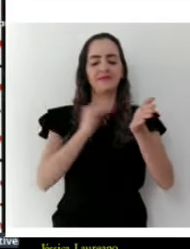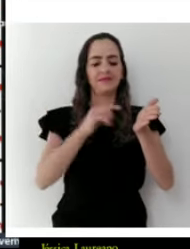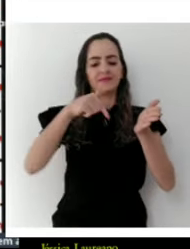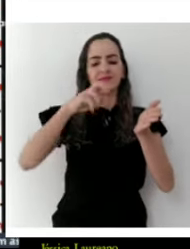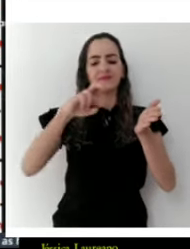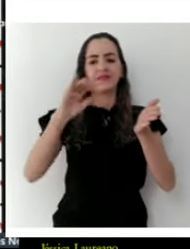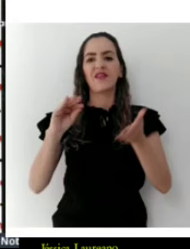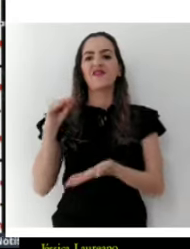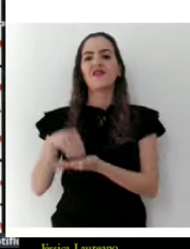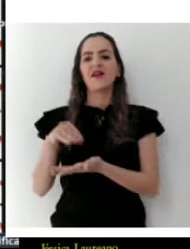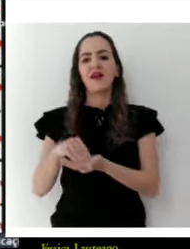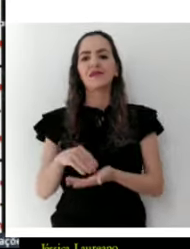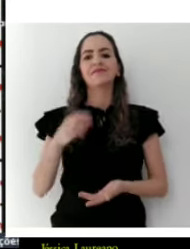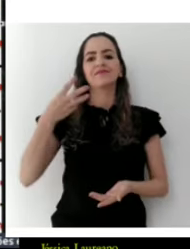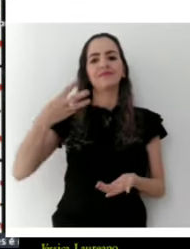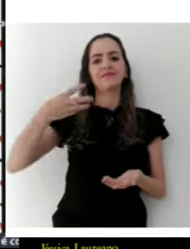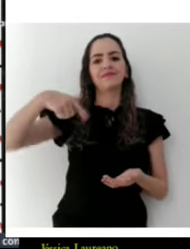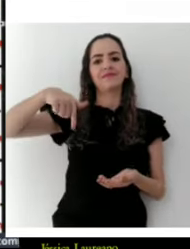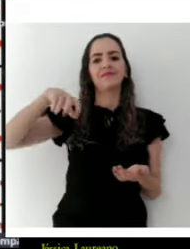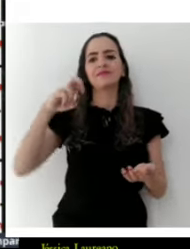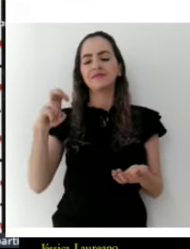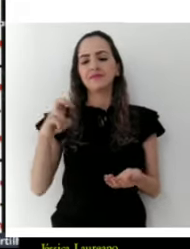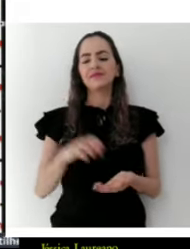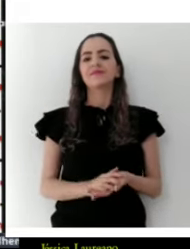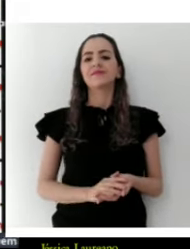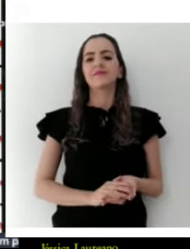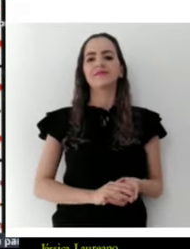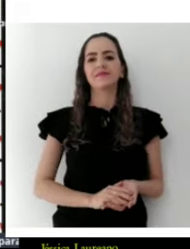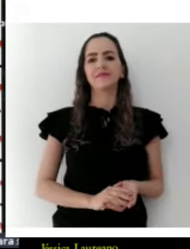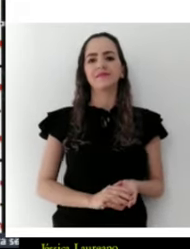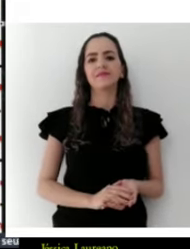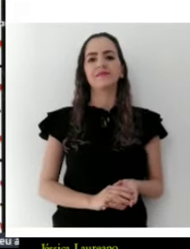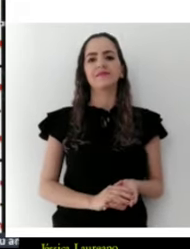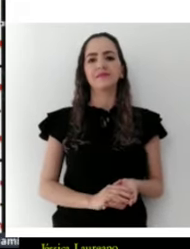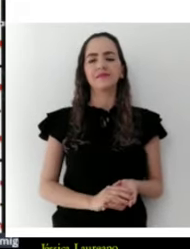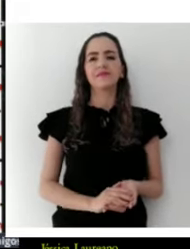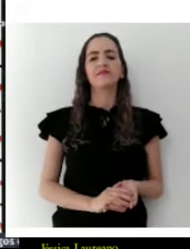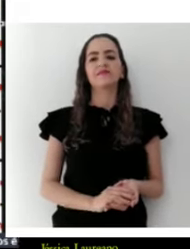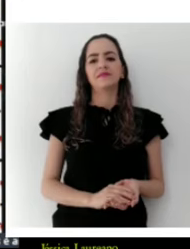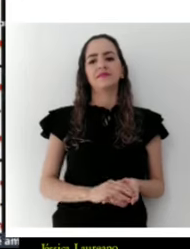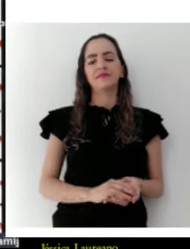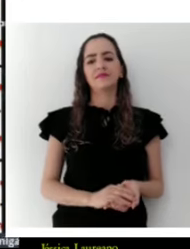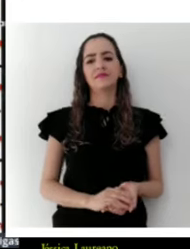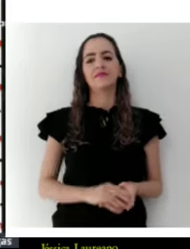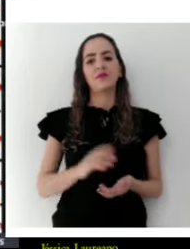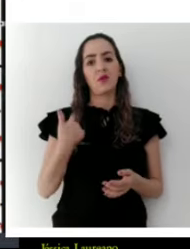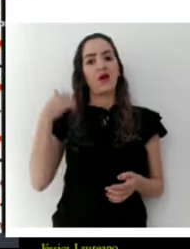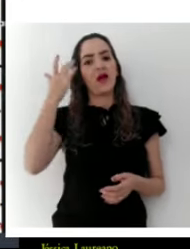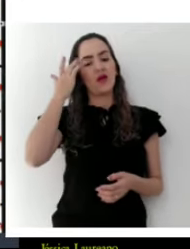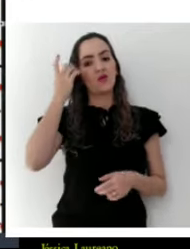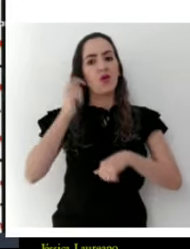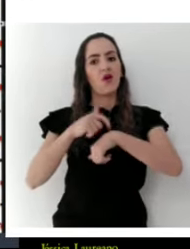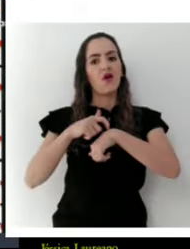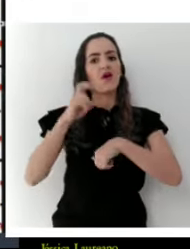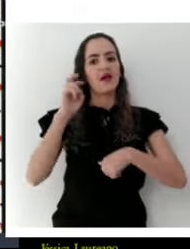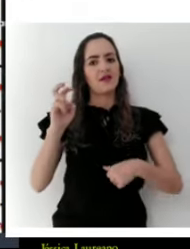375 litros. E aí eu fiz o quê? Eu disse, para 75 litros, eu acho que dá mais 5 horas. Aí fui lá para o consciente